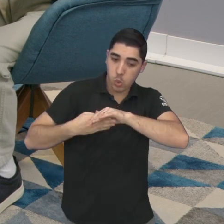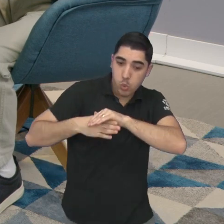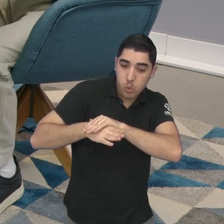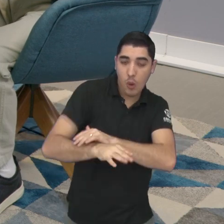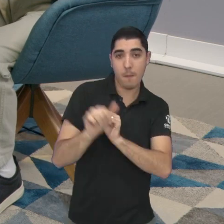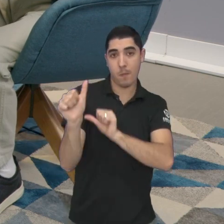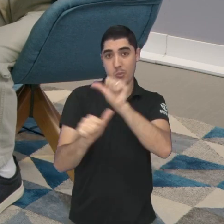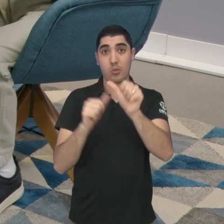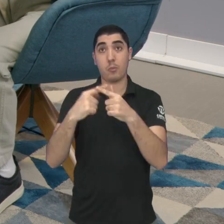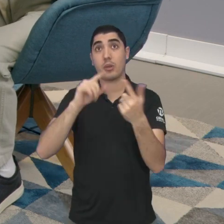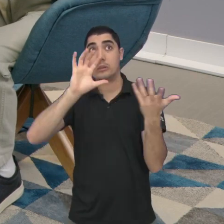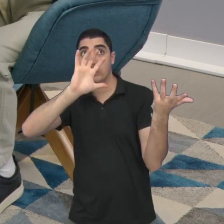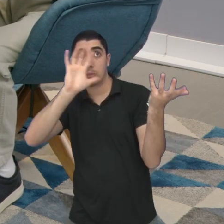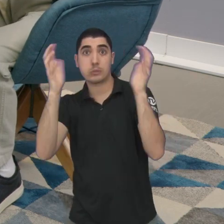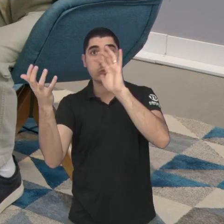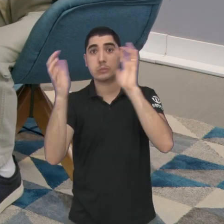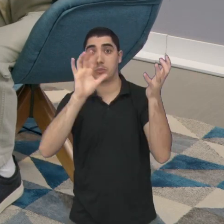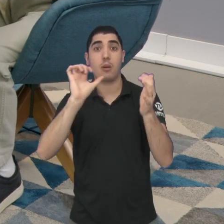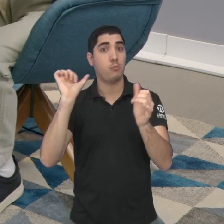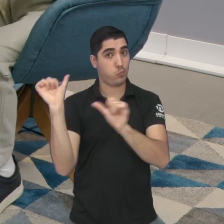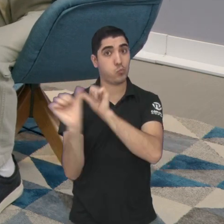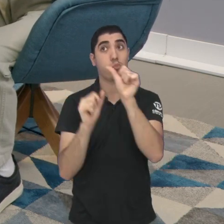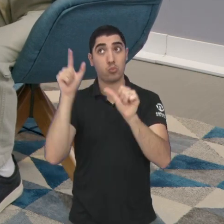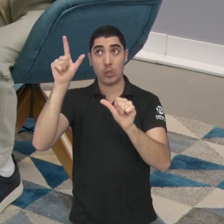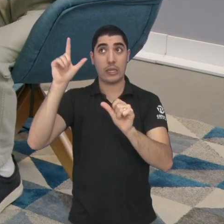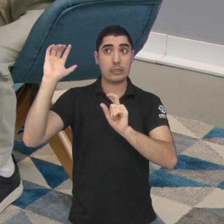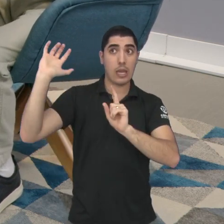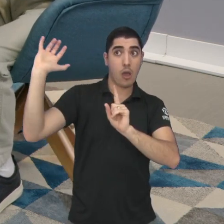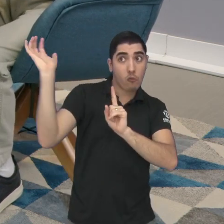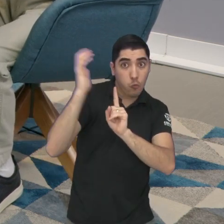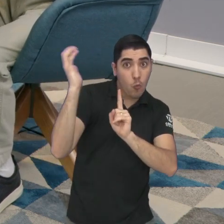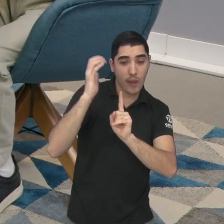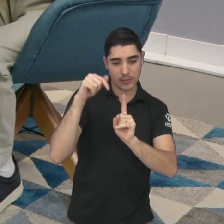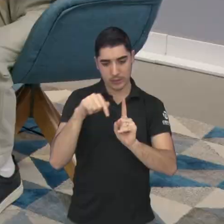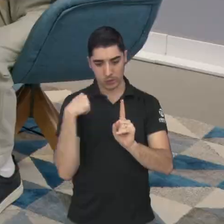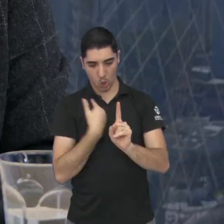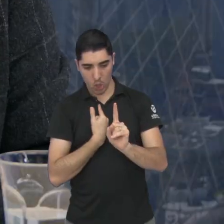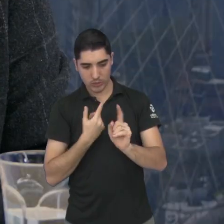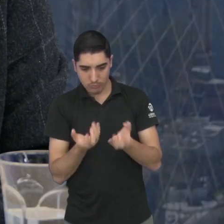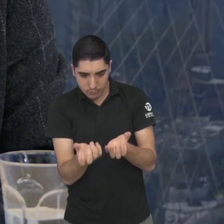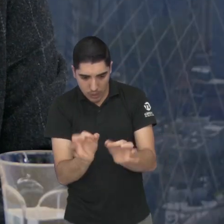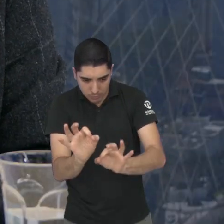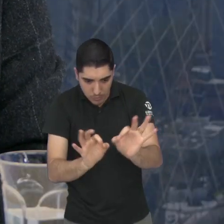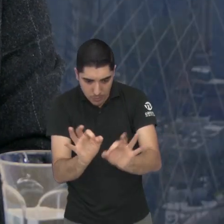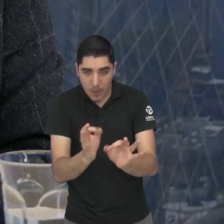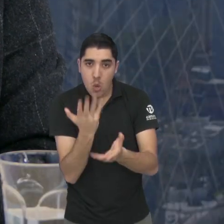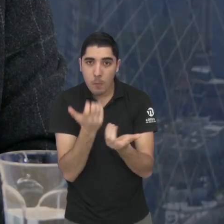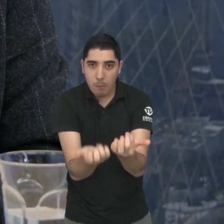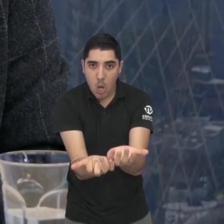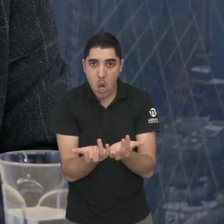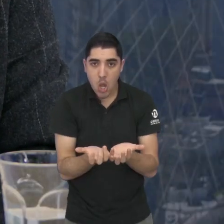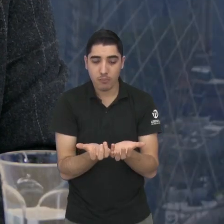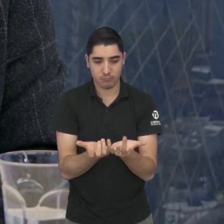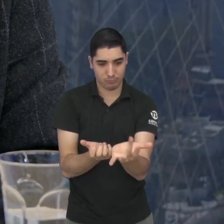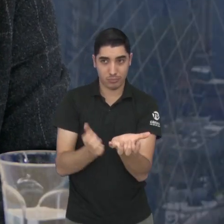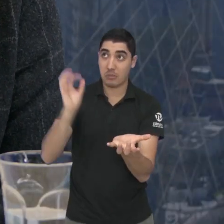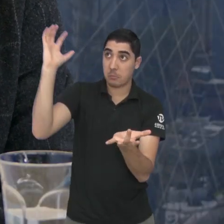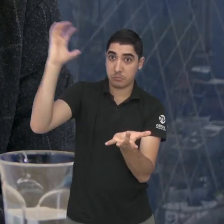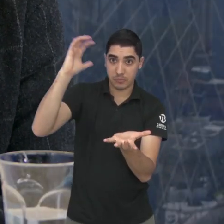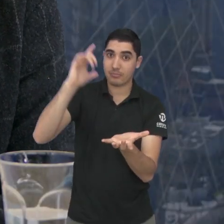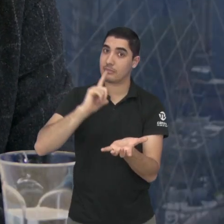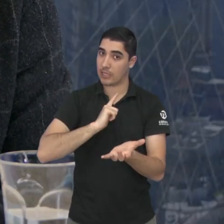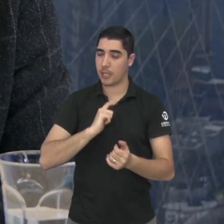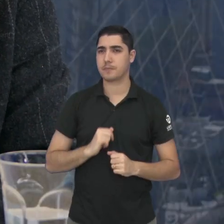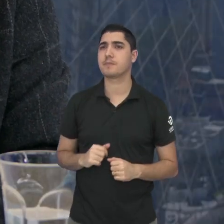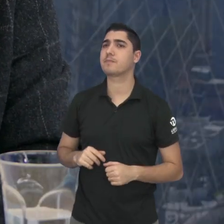sabe que está mudando. E tá que certo? interfere na produção. Exato. Então, o que eu acho que falta, às vezes, né,